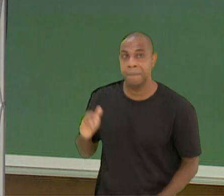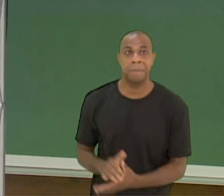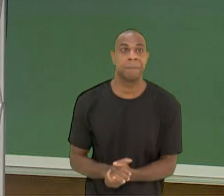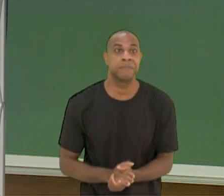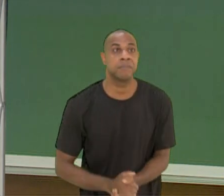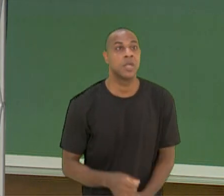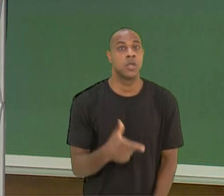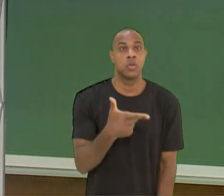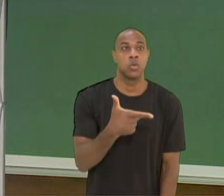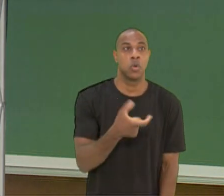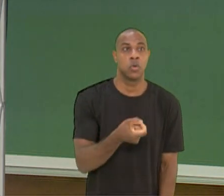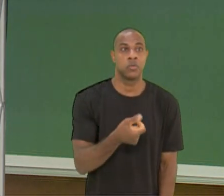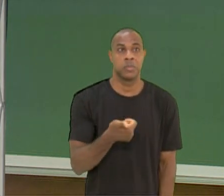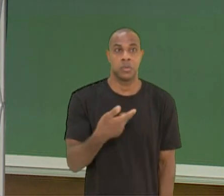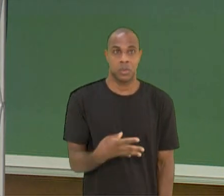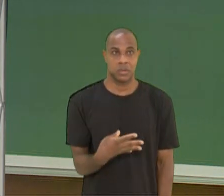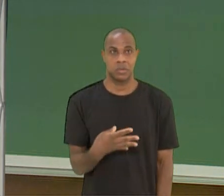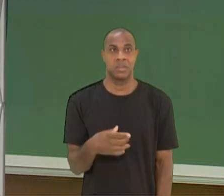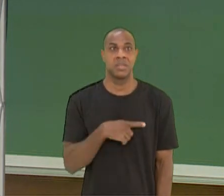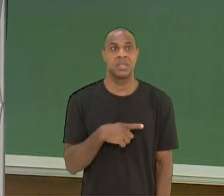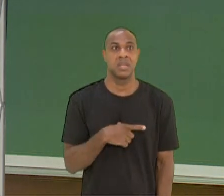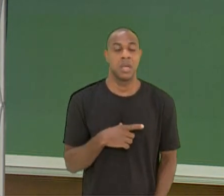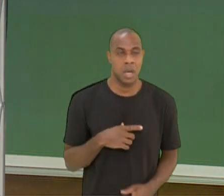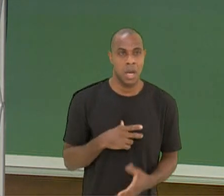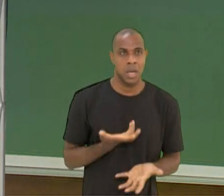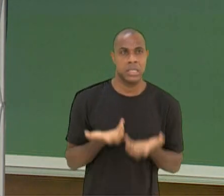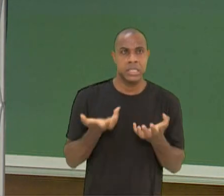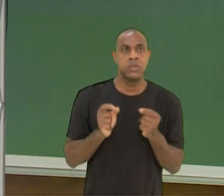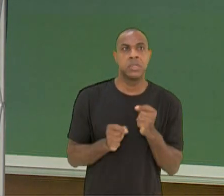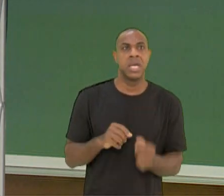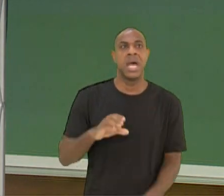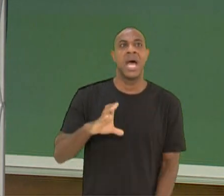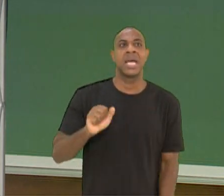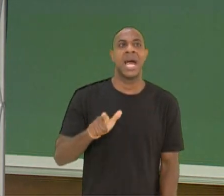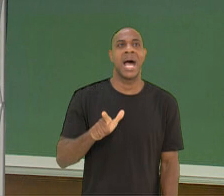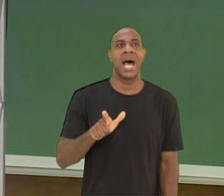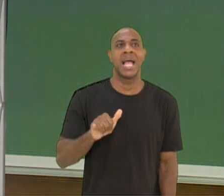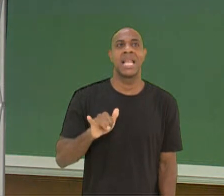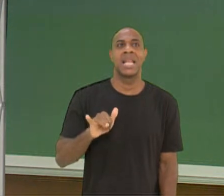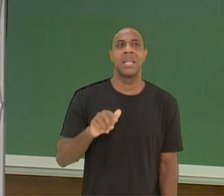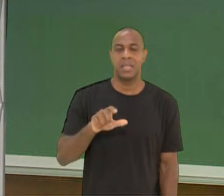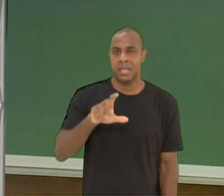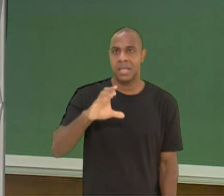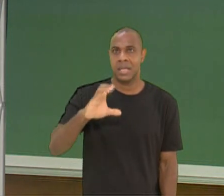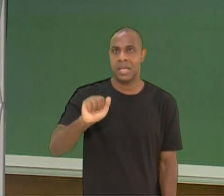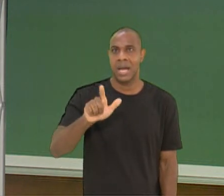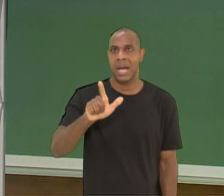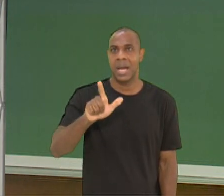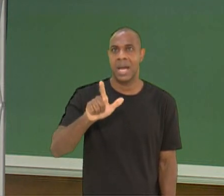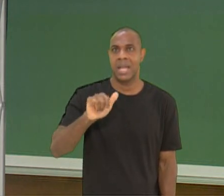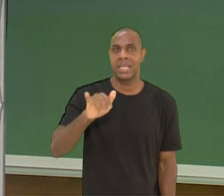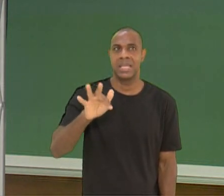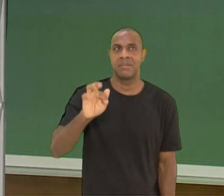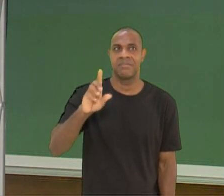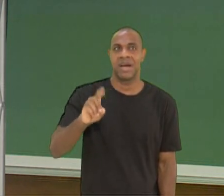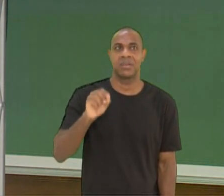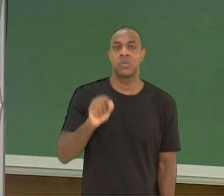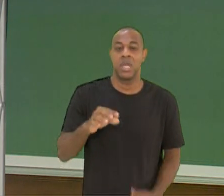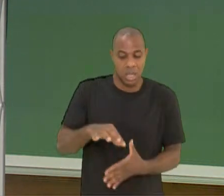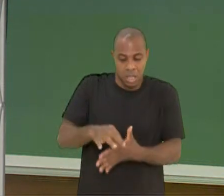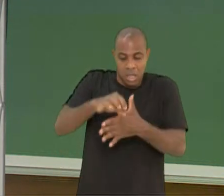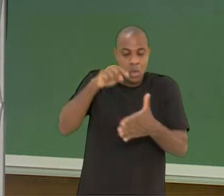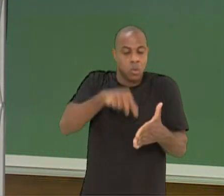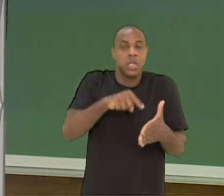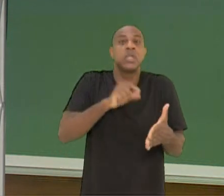Estado Islâmico proclamou um califado. O que é um califado? É um governo cujo líder é um sucessor